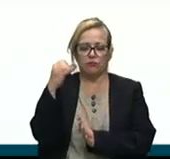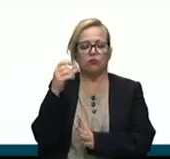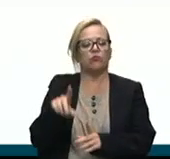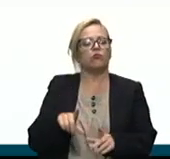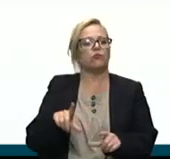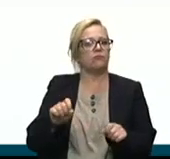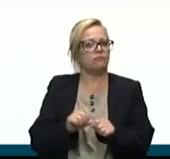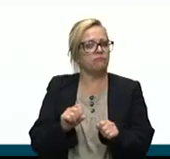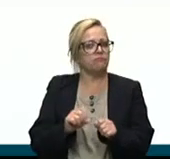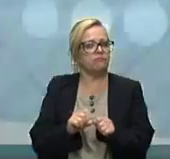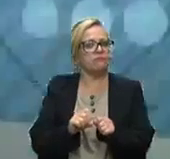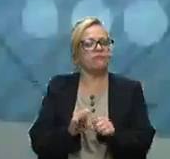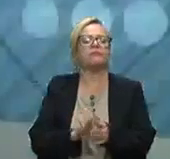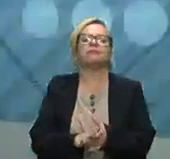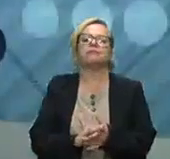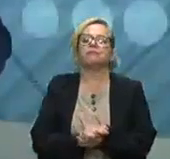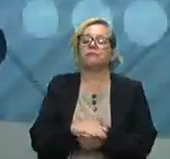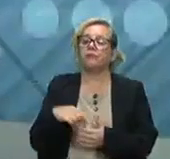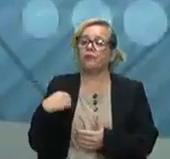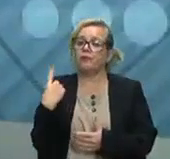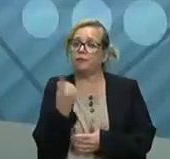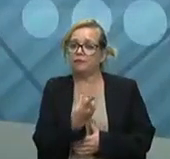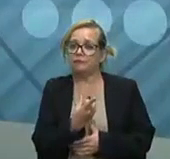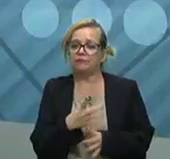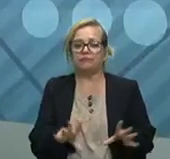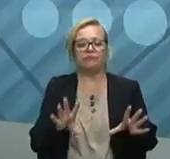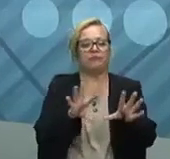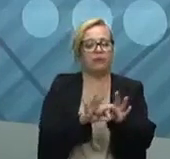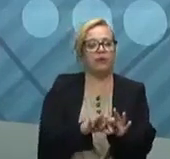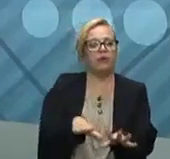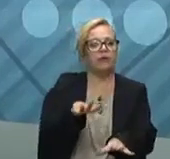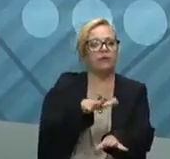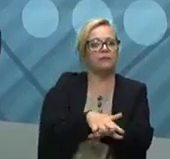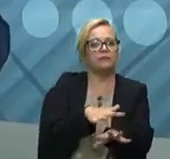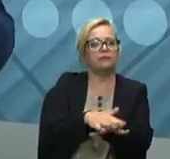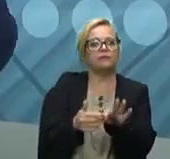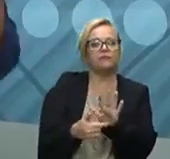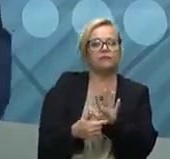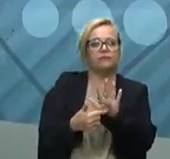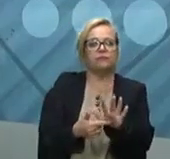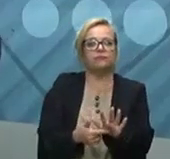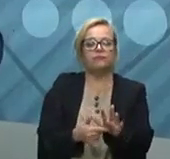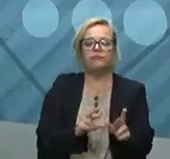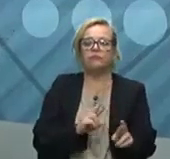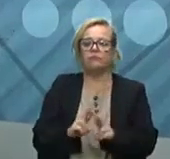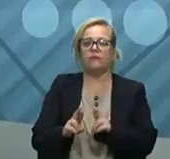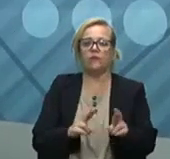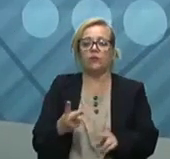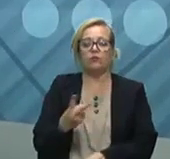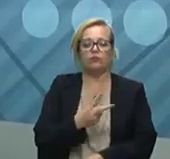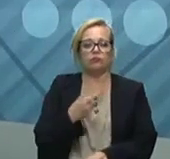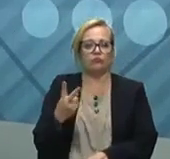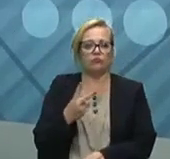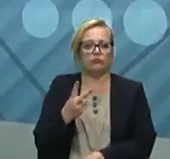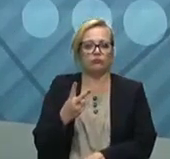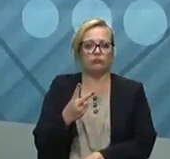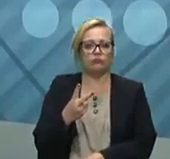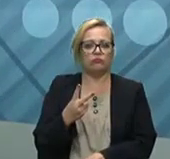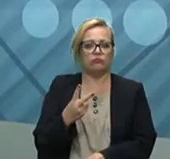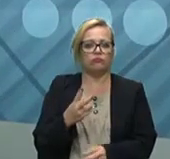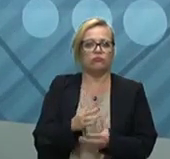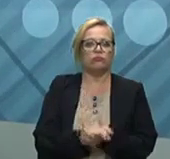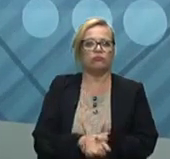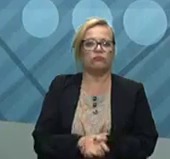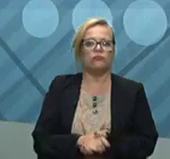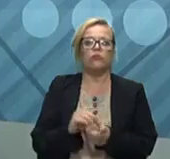então, escrever uma relação matemática que estabeleça a relação entre essas duas